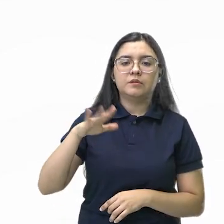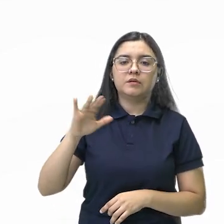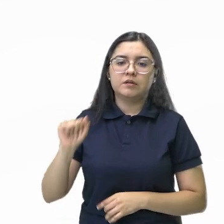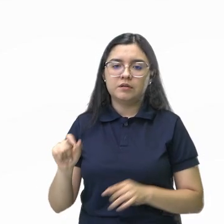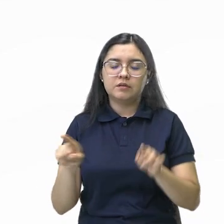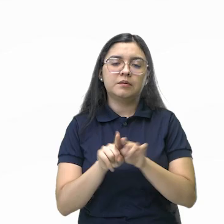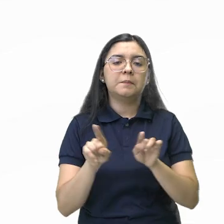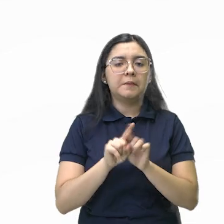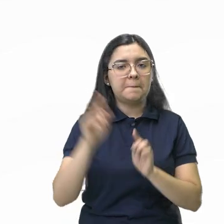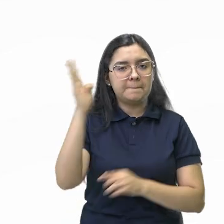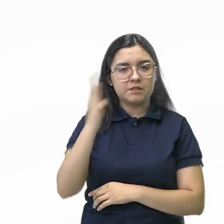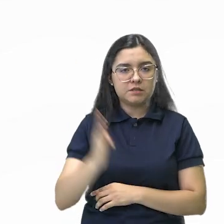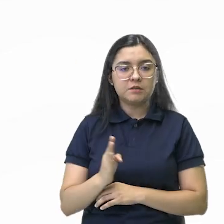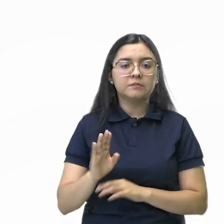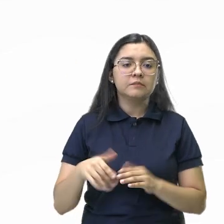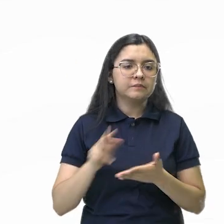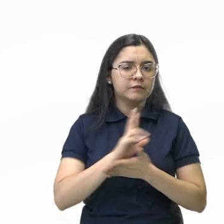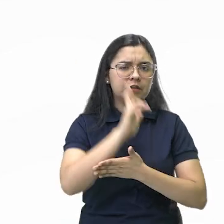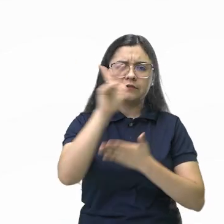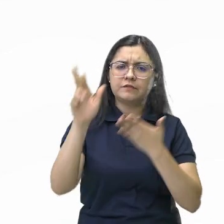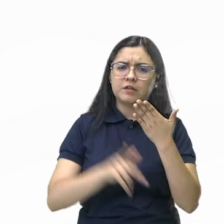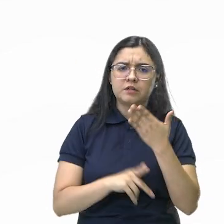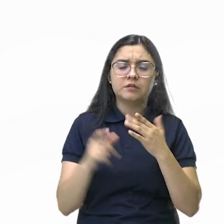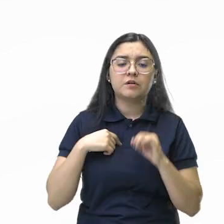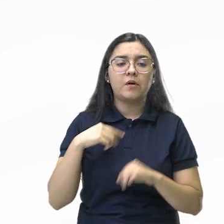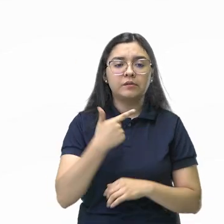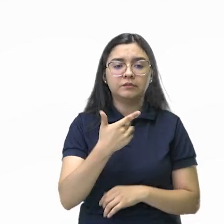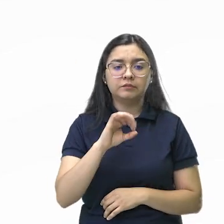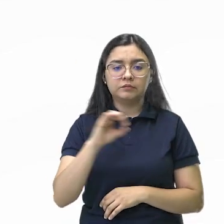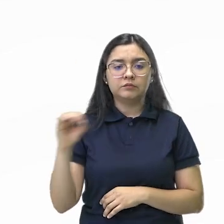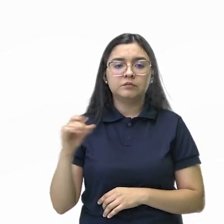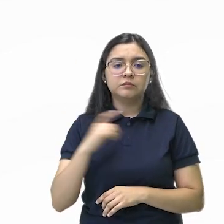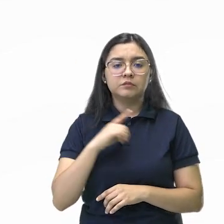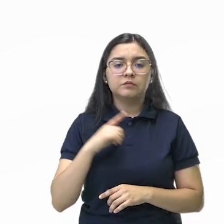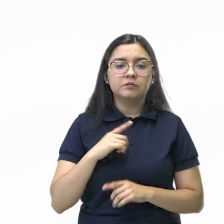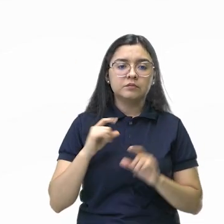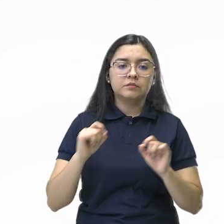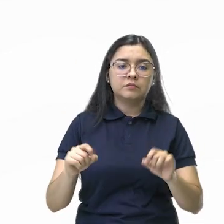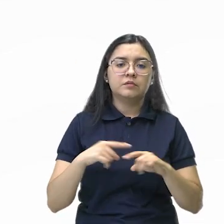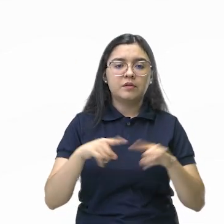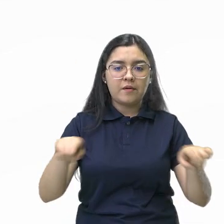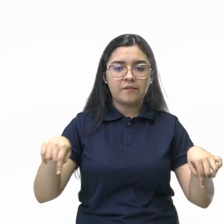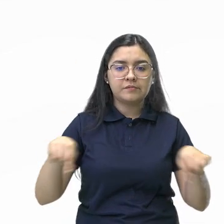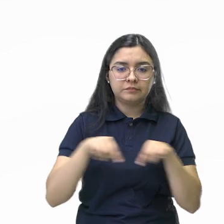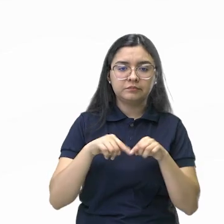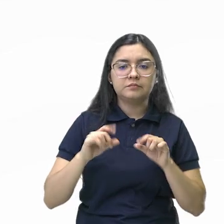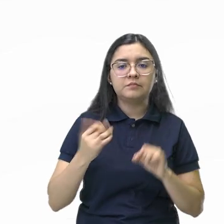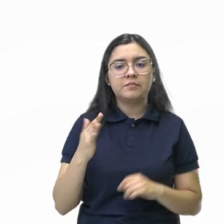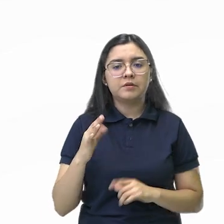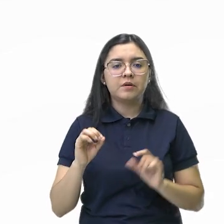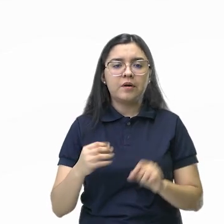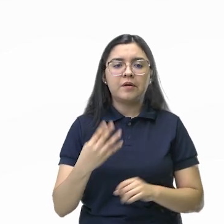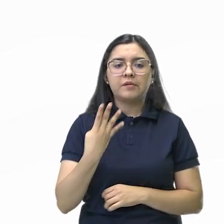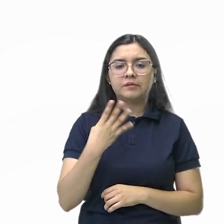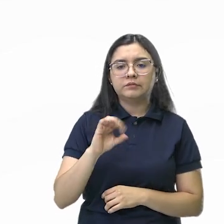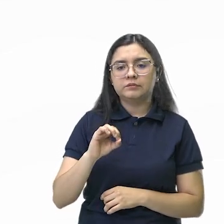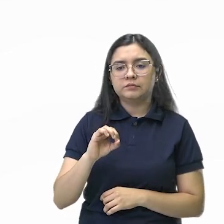um grafiteiro brasileiro, entre outros. Em 2000, um metro quadrado na área valia